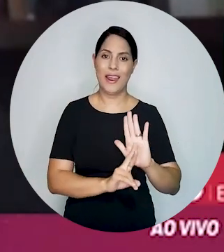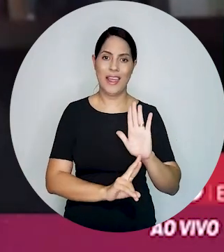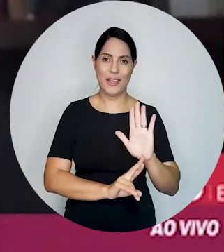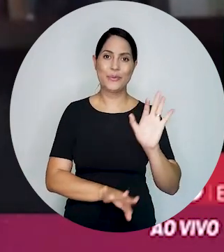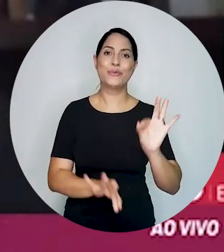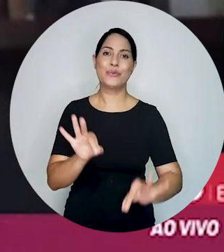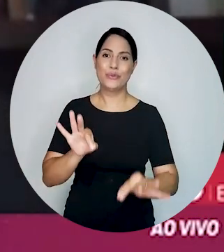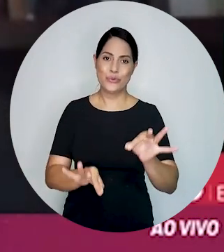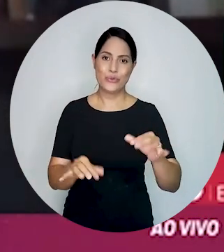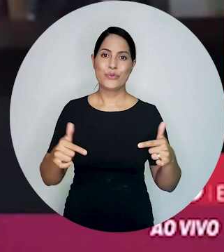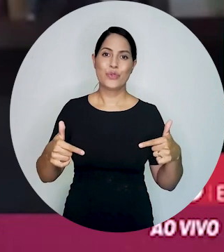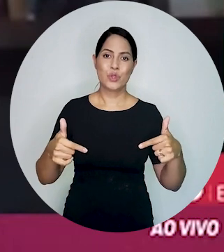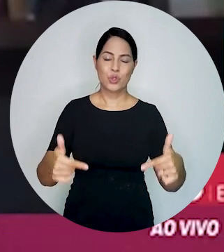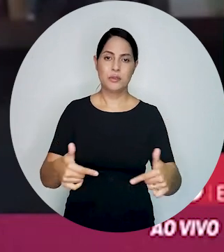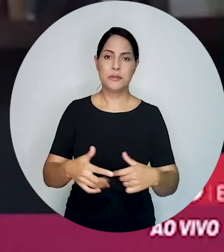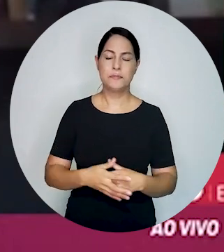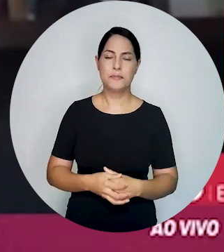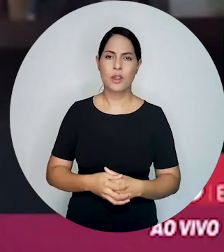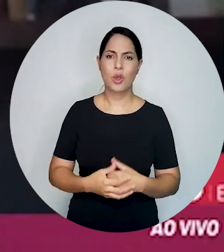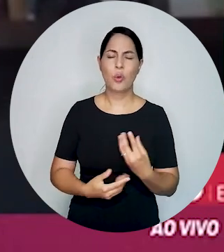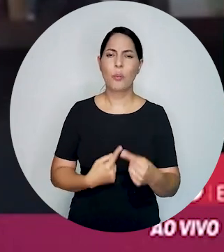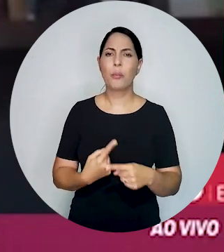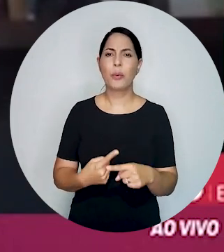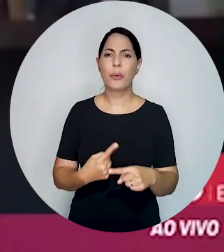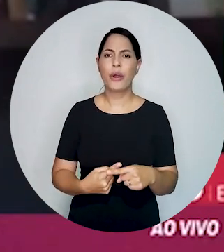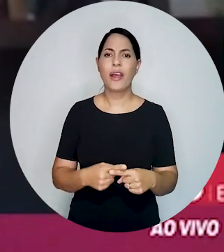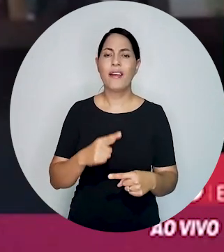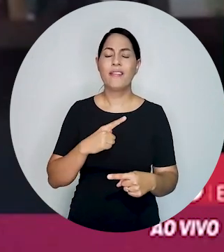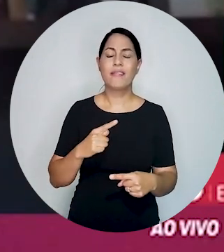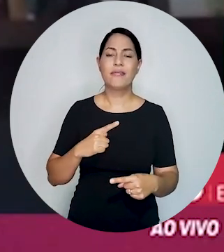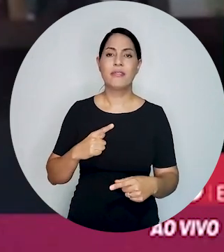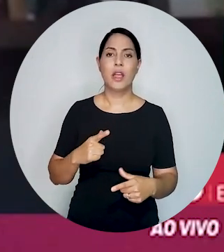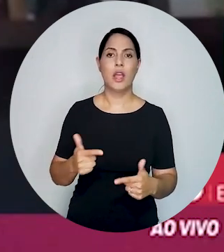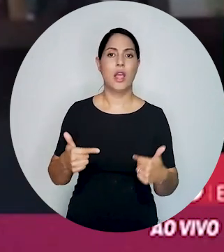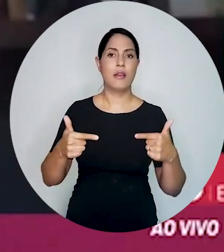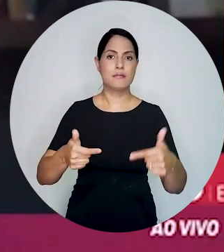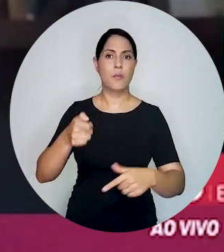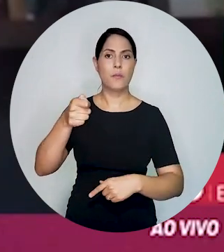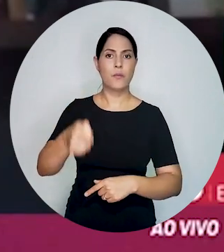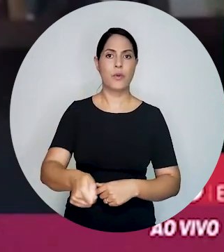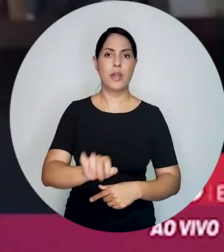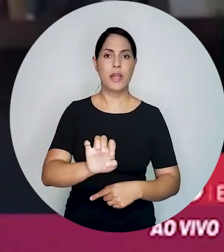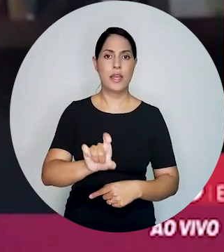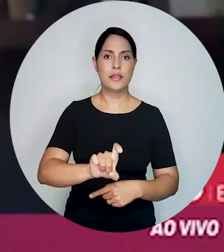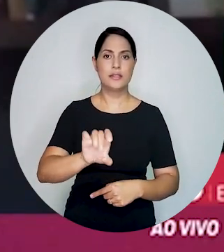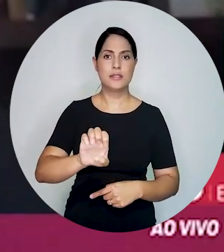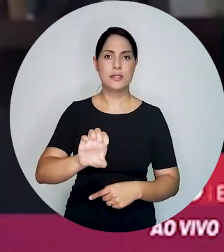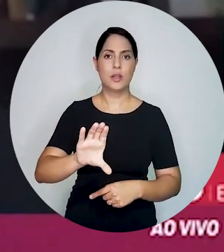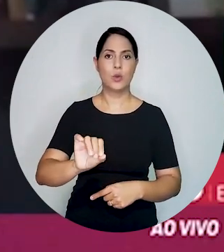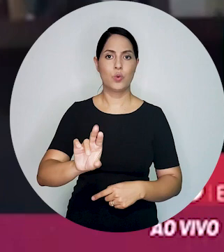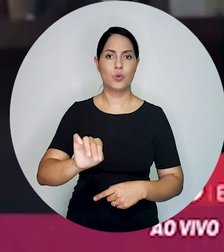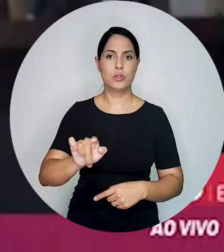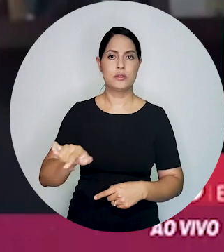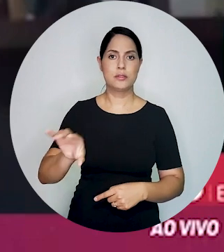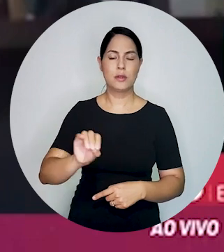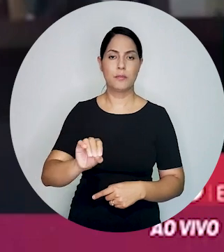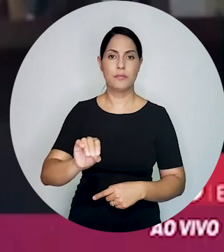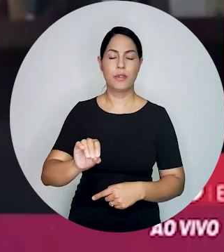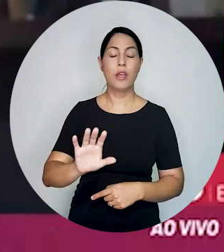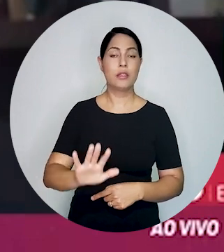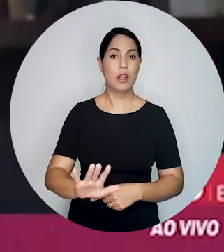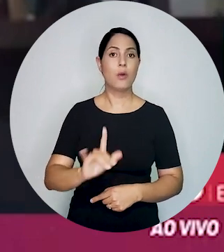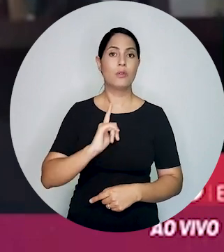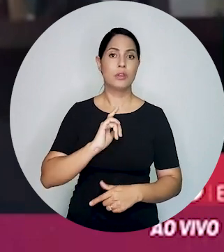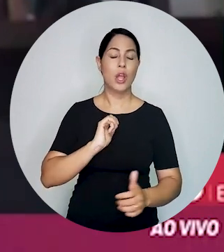para que o regime centralizado das execuções seja concedido para